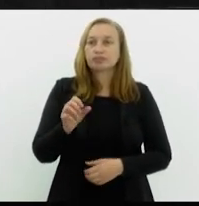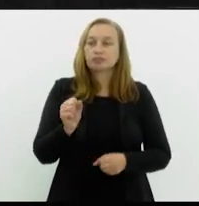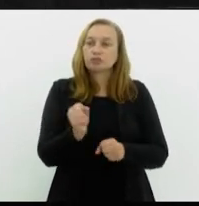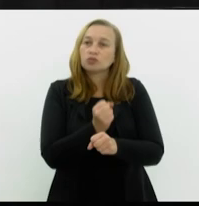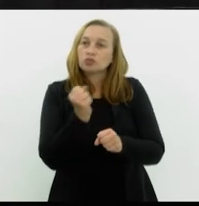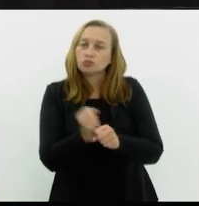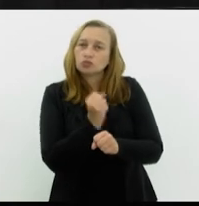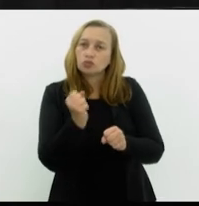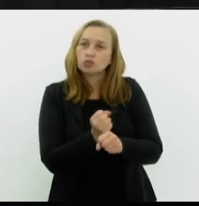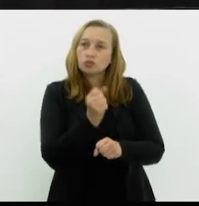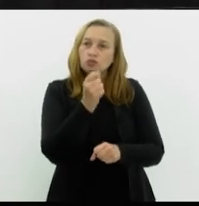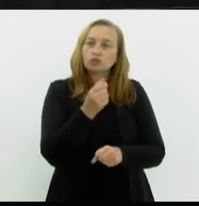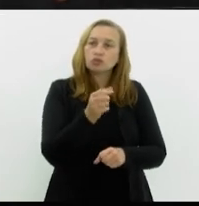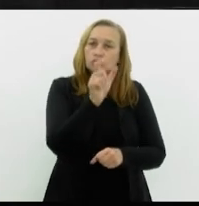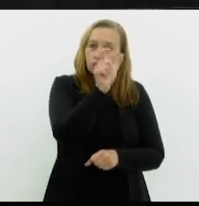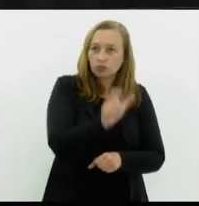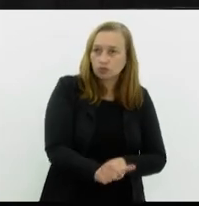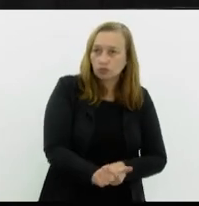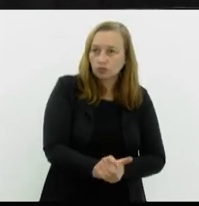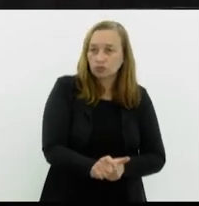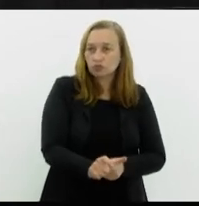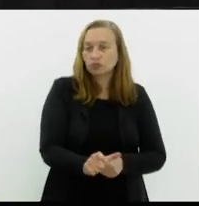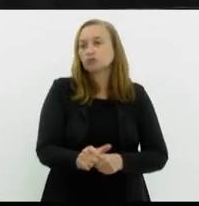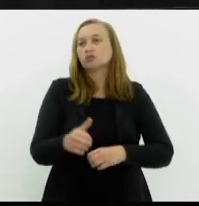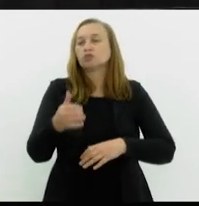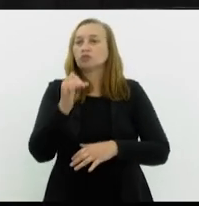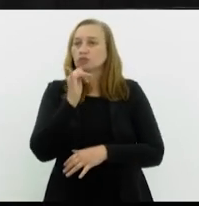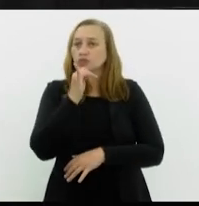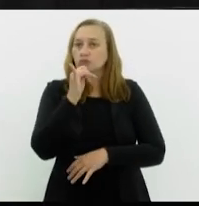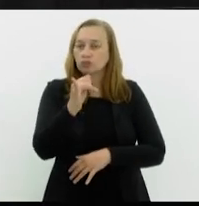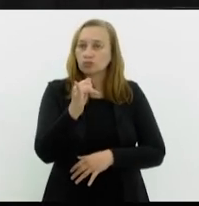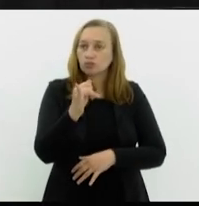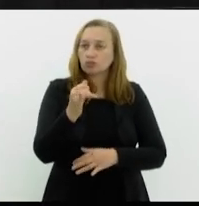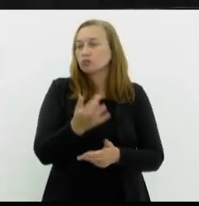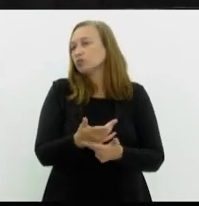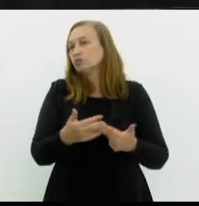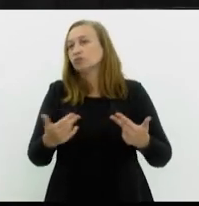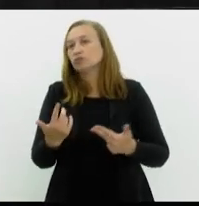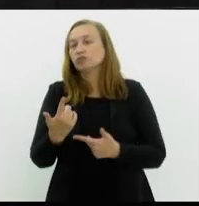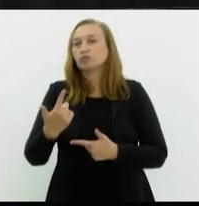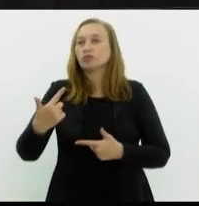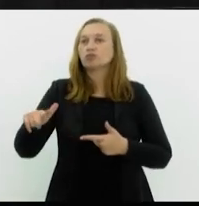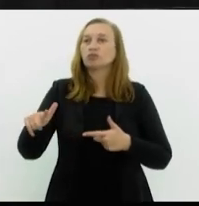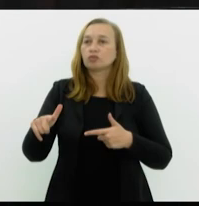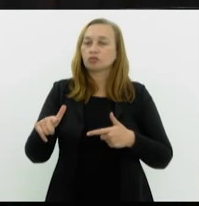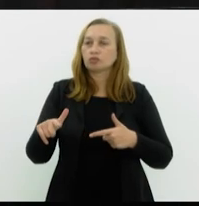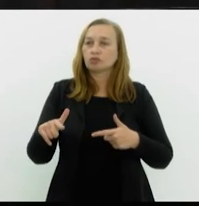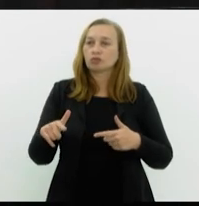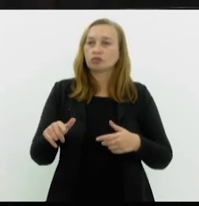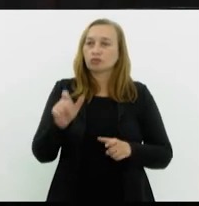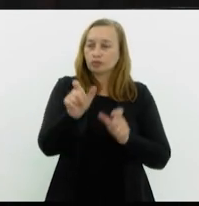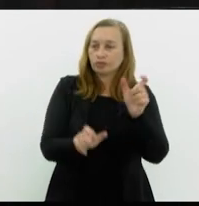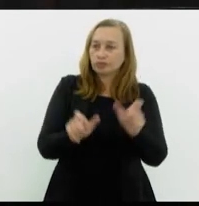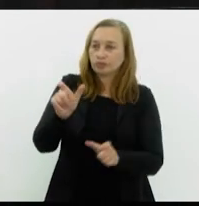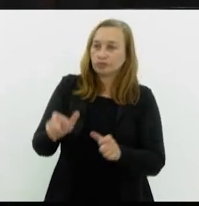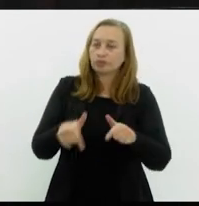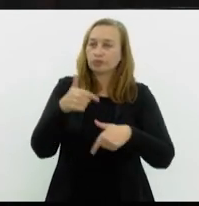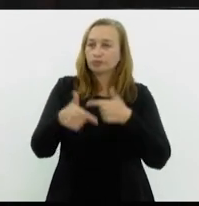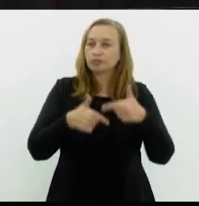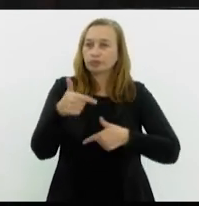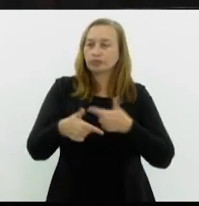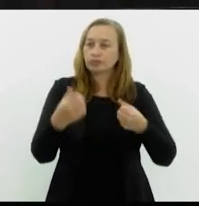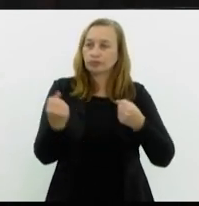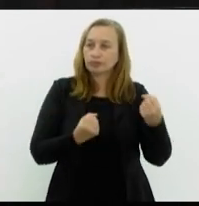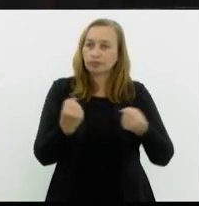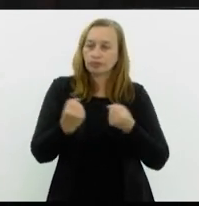carpinteiros, eletricistas, e uma gama imensa de prestadores de serviço precisam do veículo como